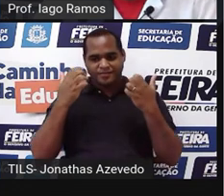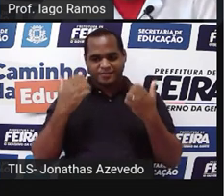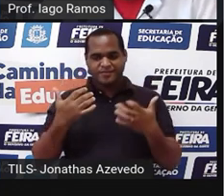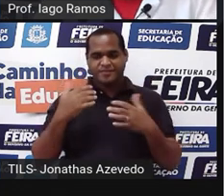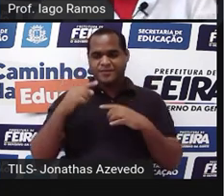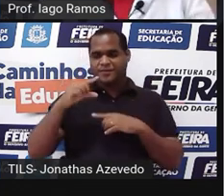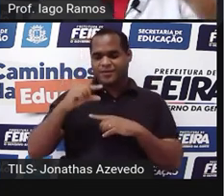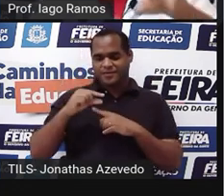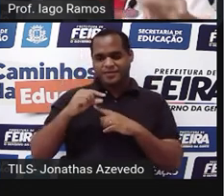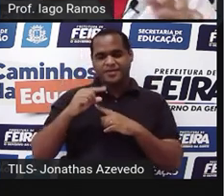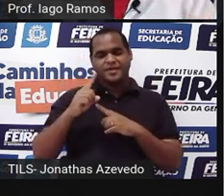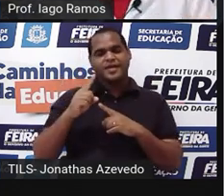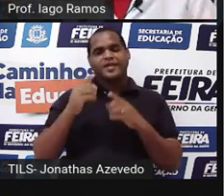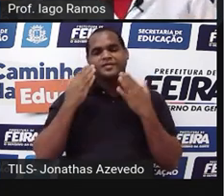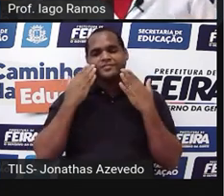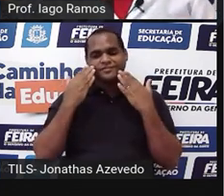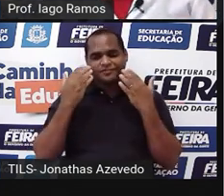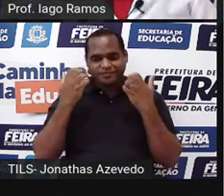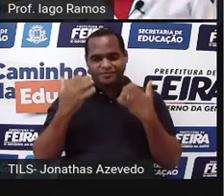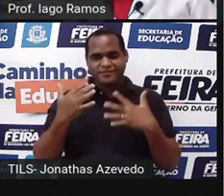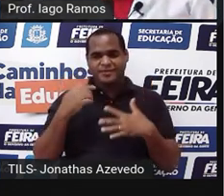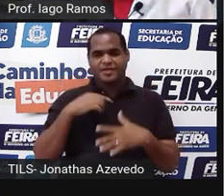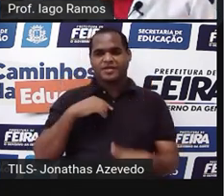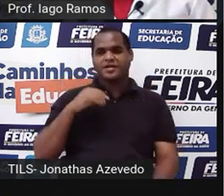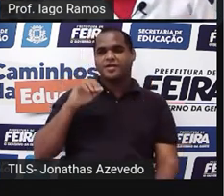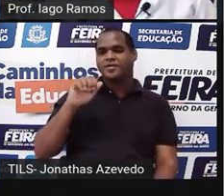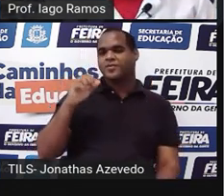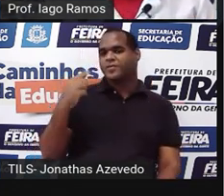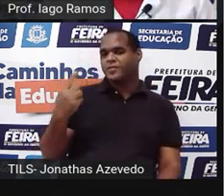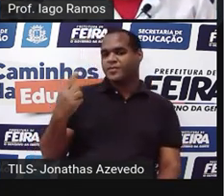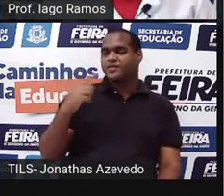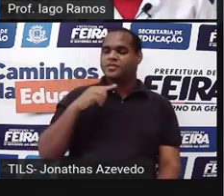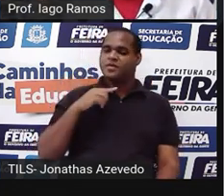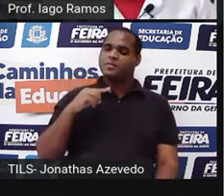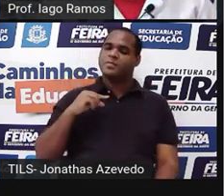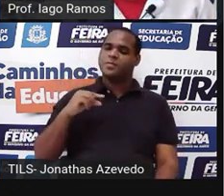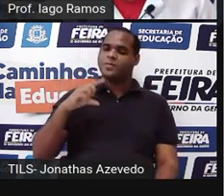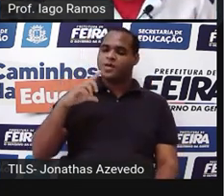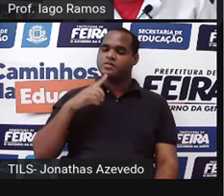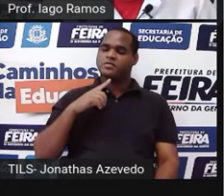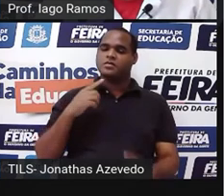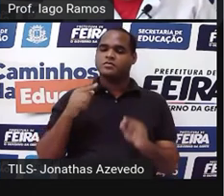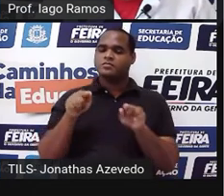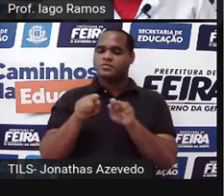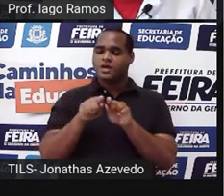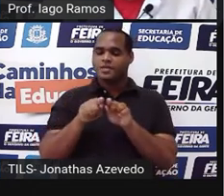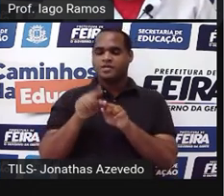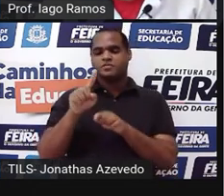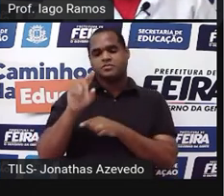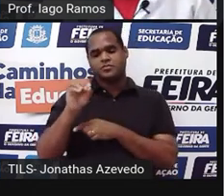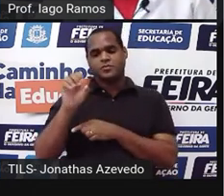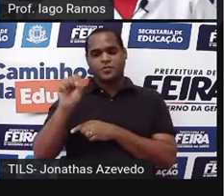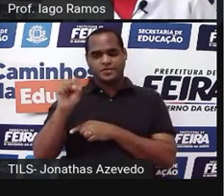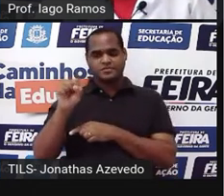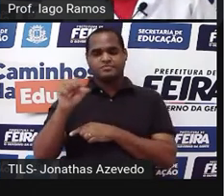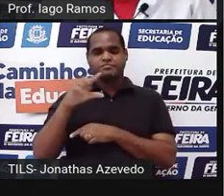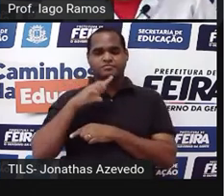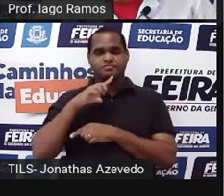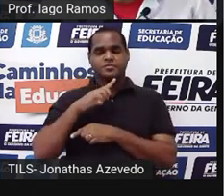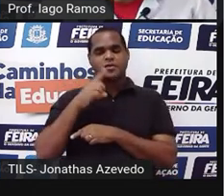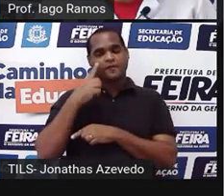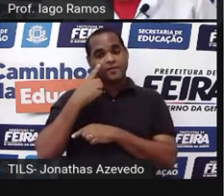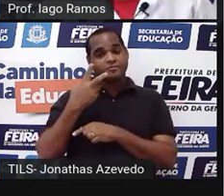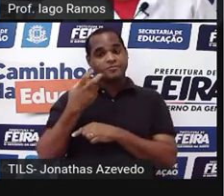menor, corresponde ao E1 na maior, também é 108. Então a gente está vendo que